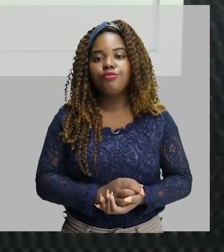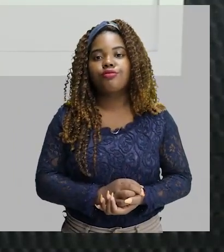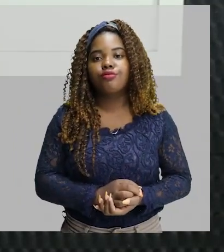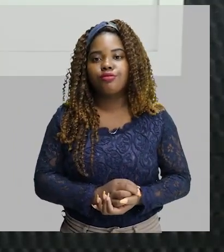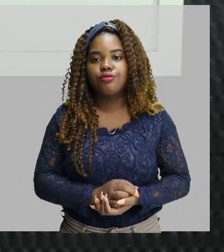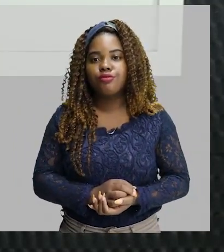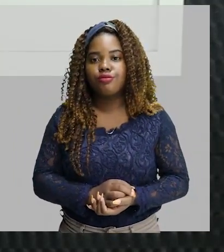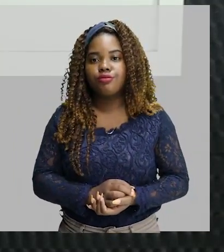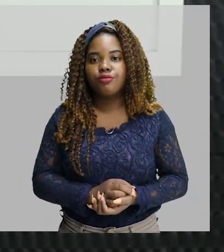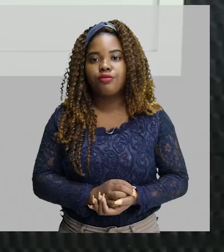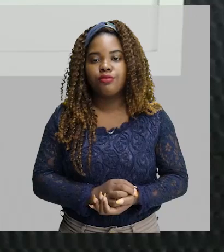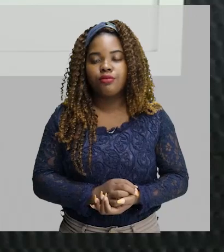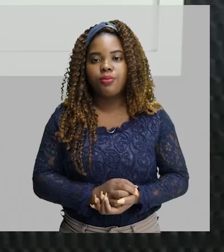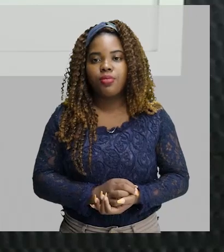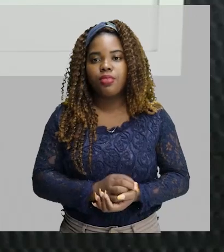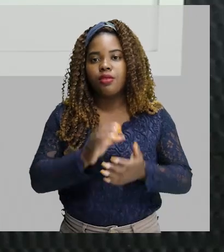próprio